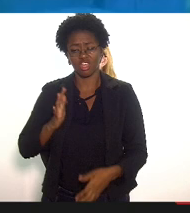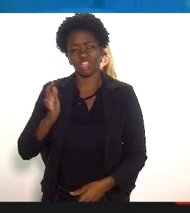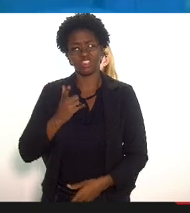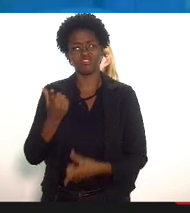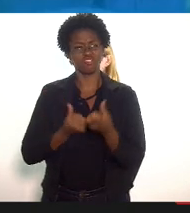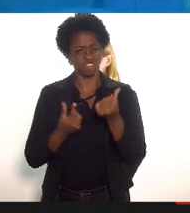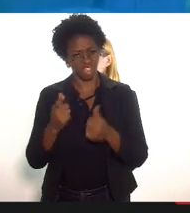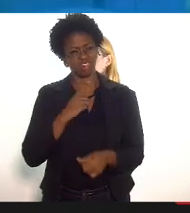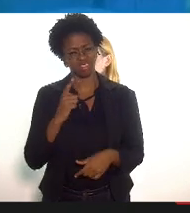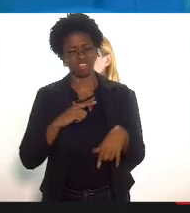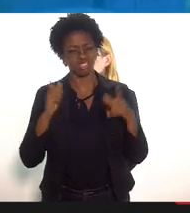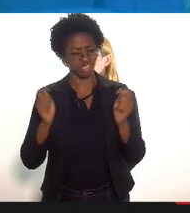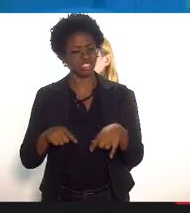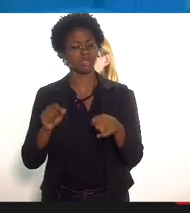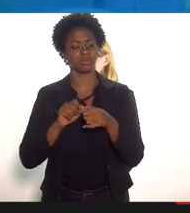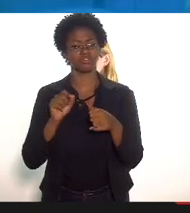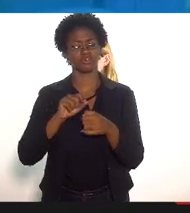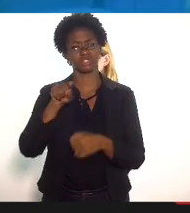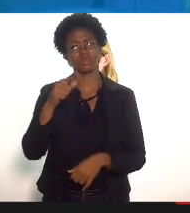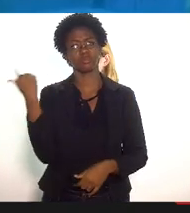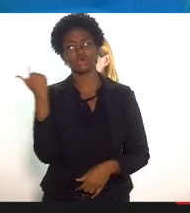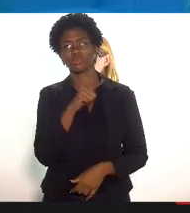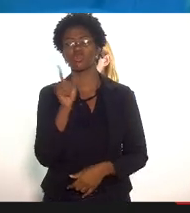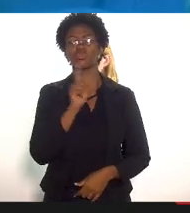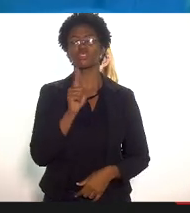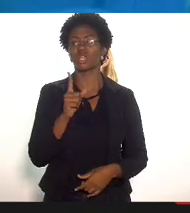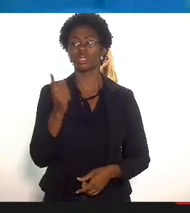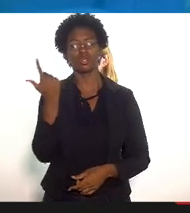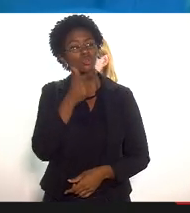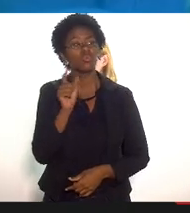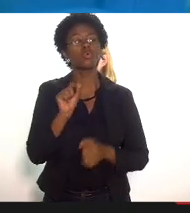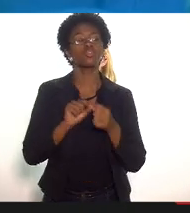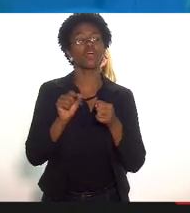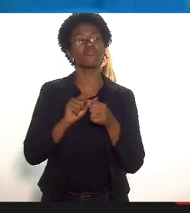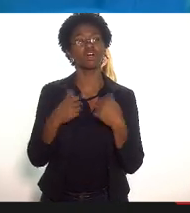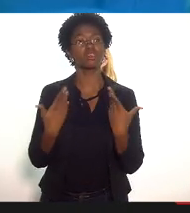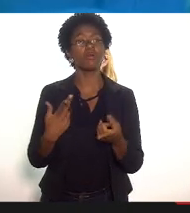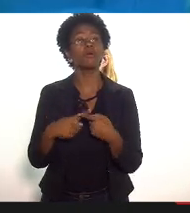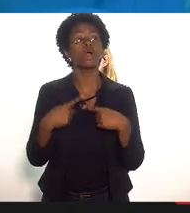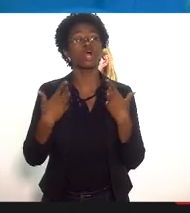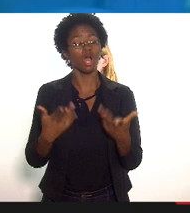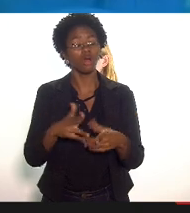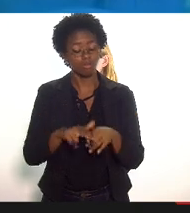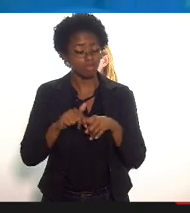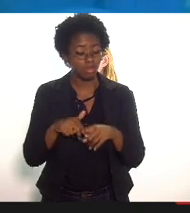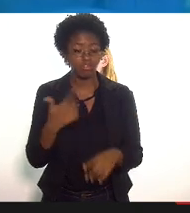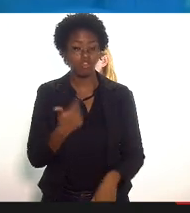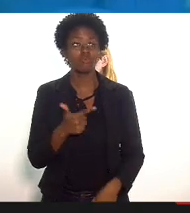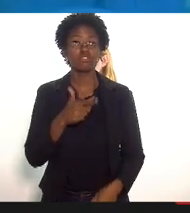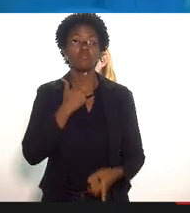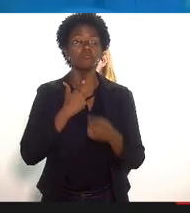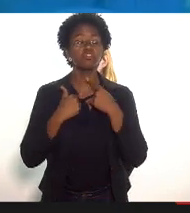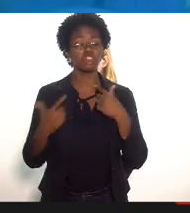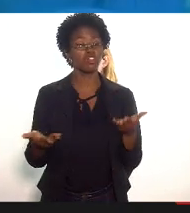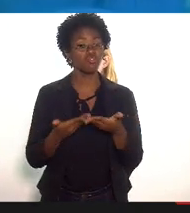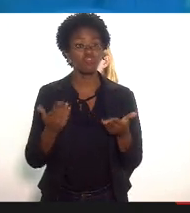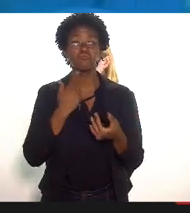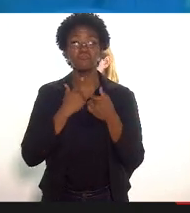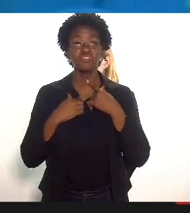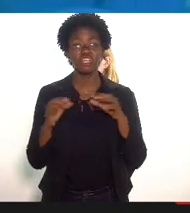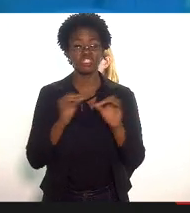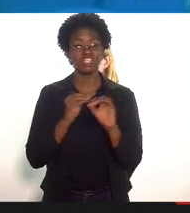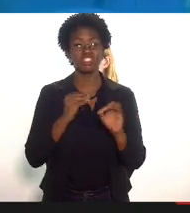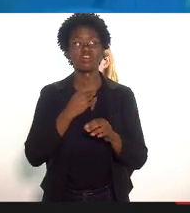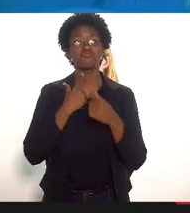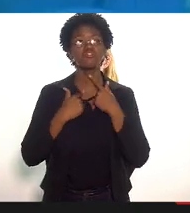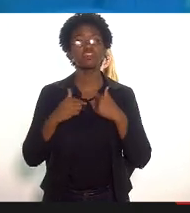que tem condições de fazer isso e não consegue. Não consegue fazer porque não há nenhuma vontade hoje, nenhuma vontade do